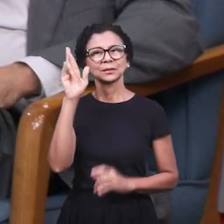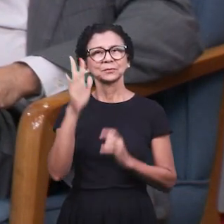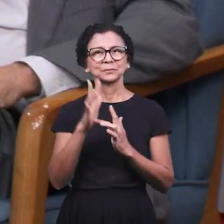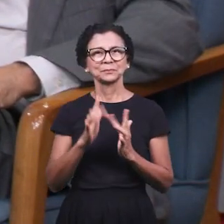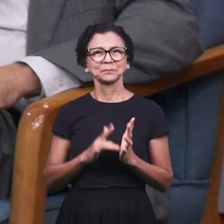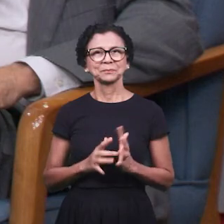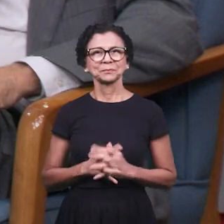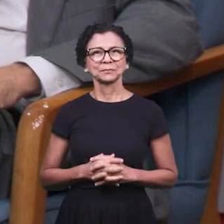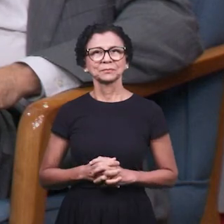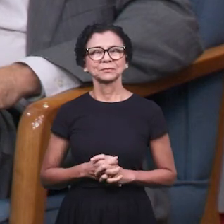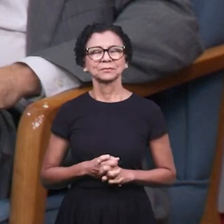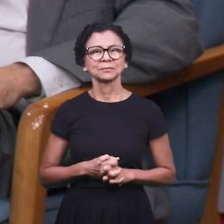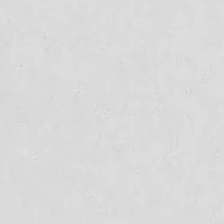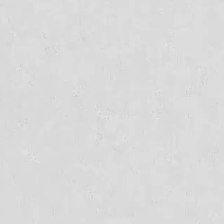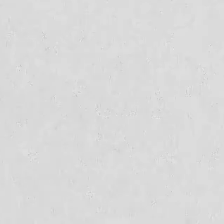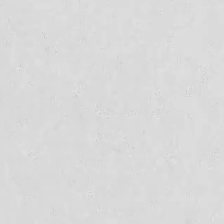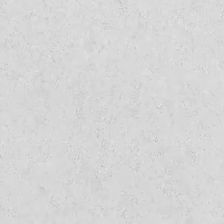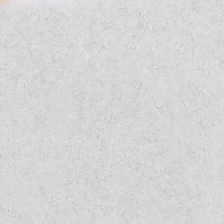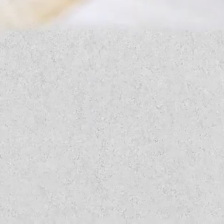A paz do Senhor.